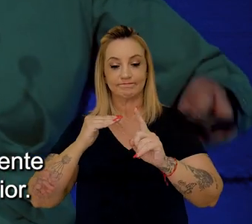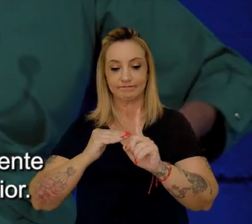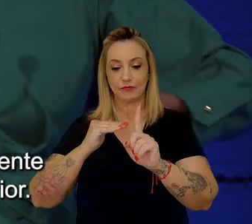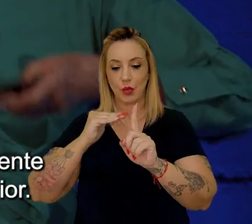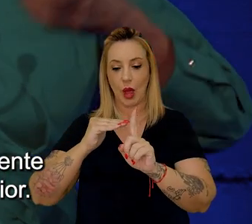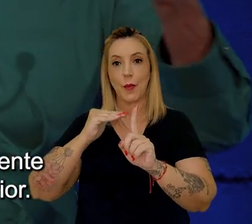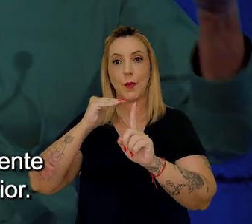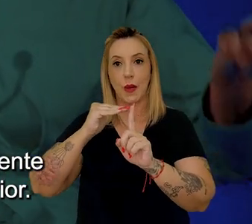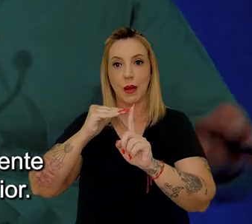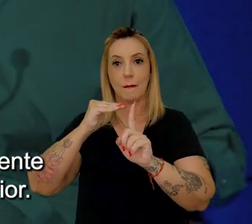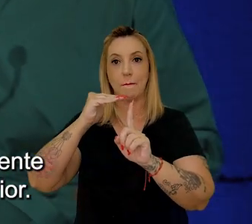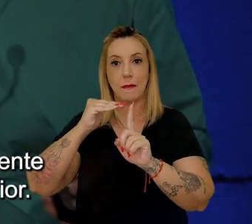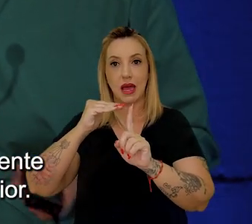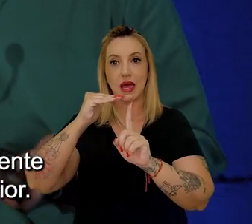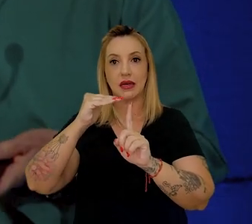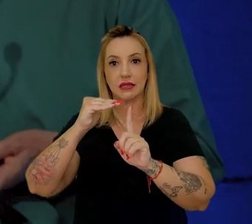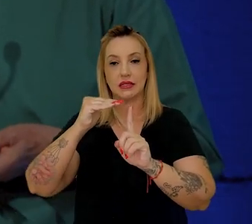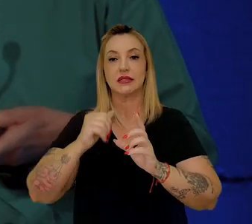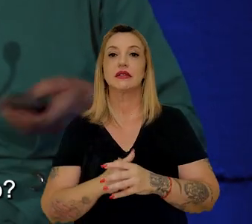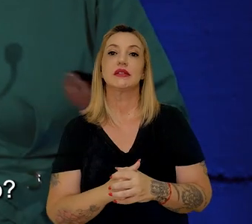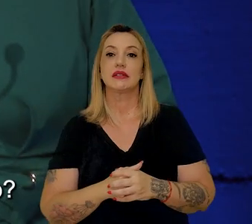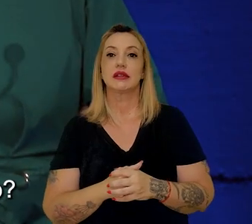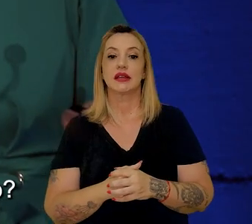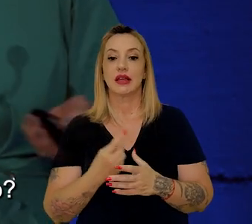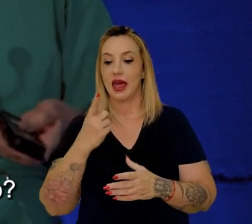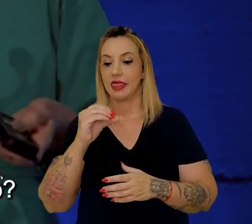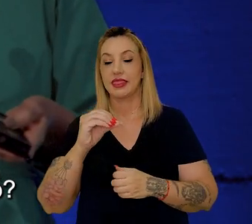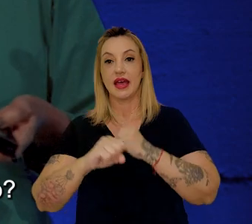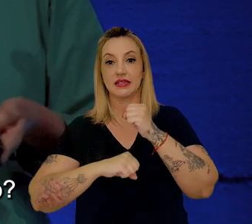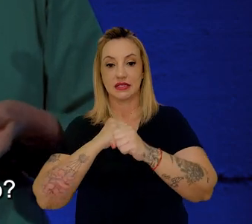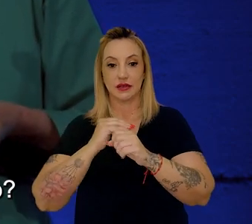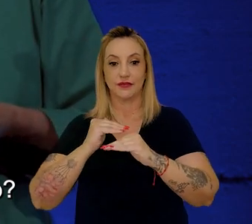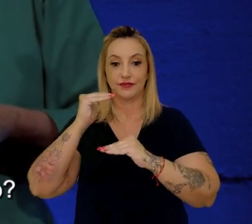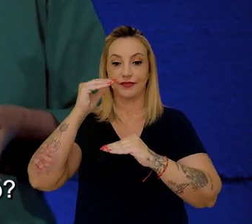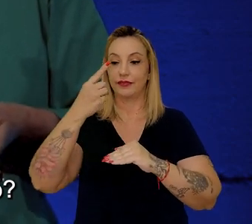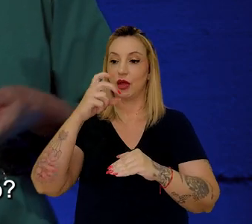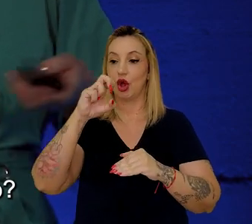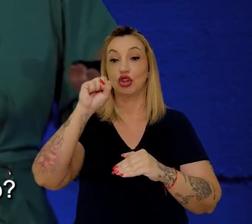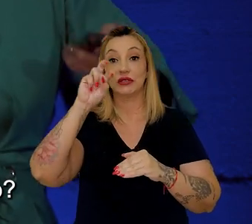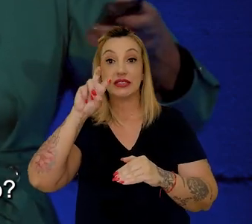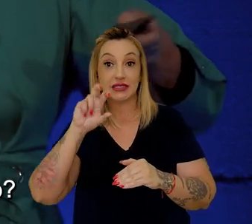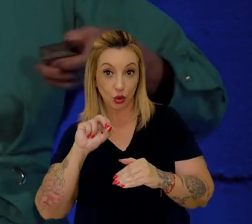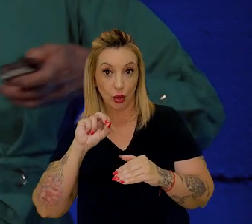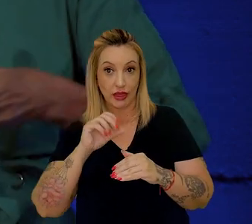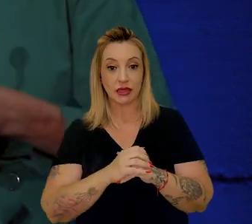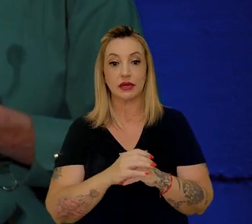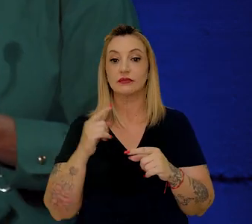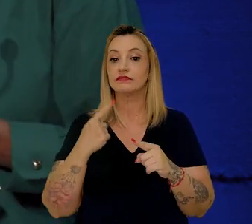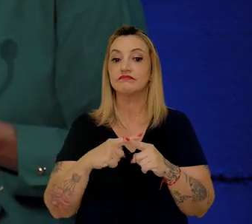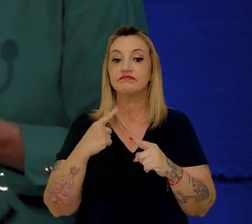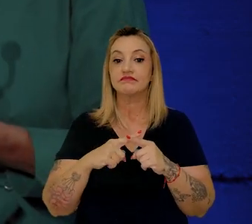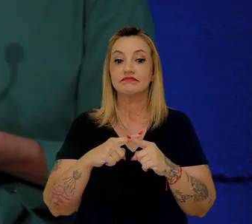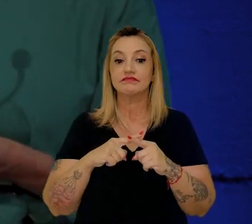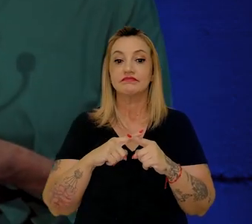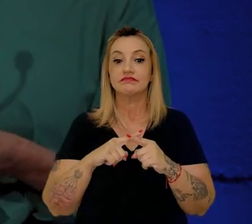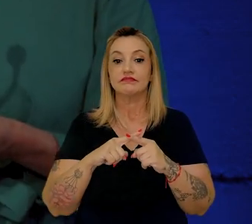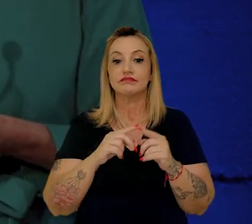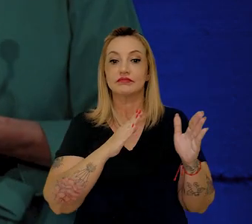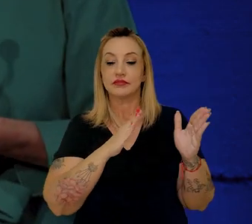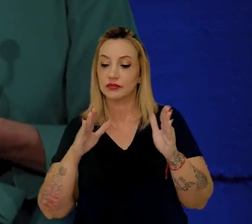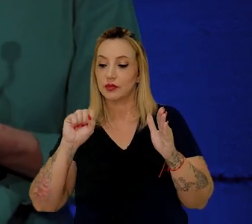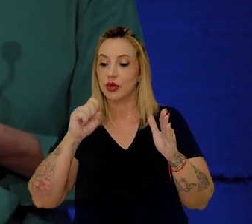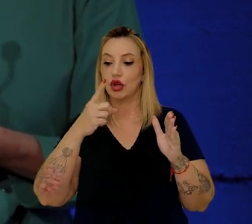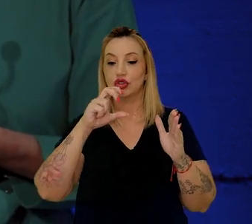quente do que qualquer outra década anterior desde 1850 por que que eu falo 18 a gente vai falar muito desse perío